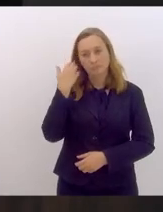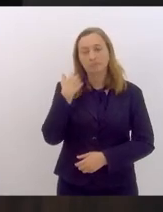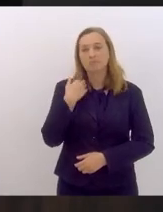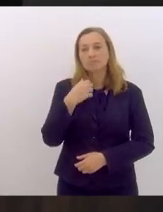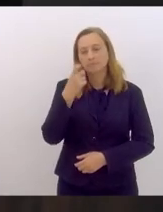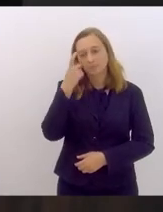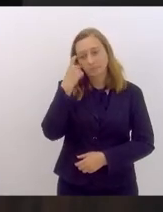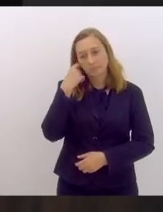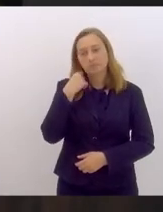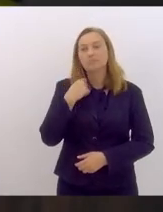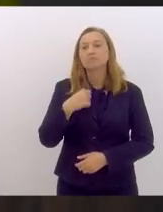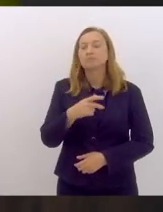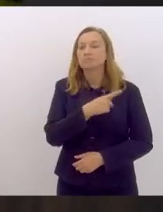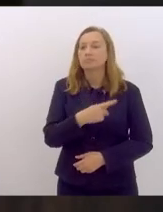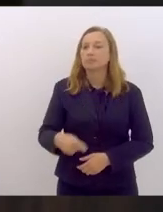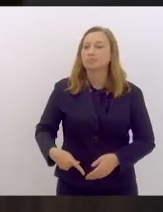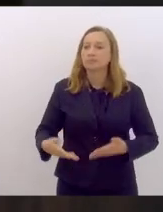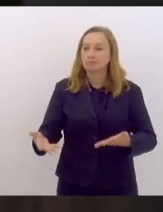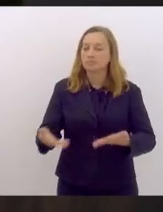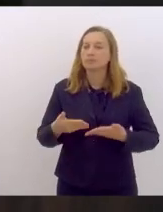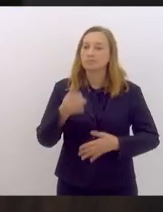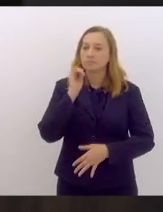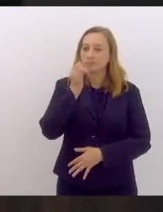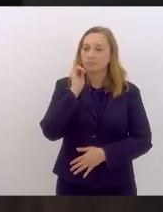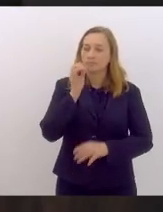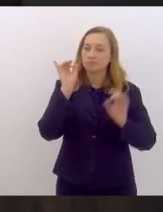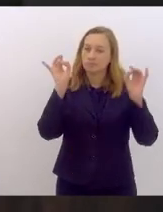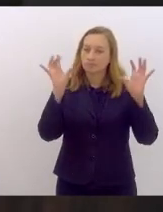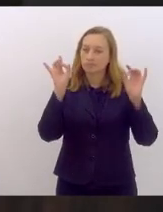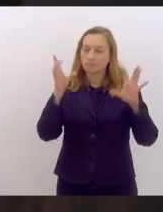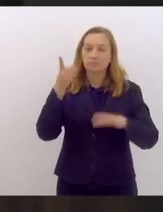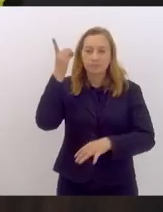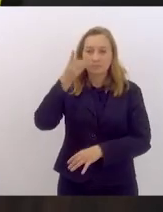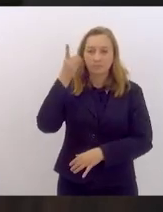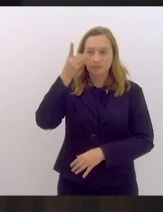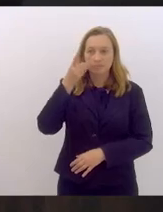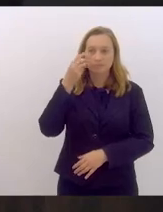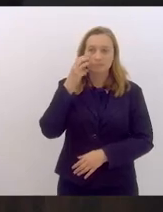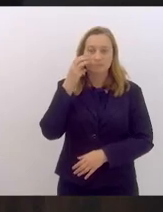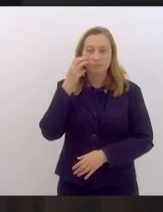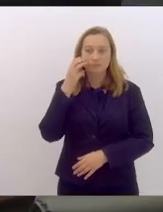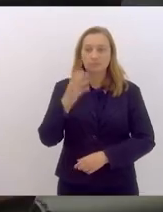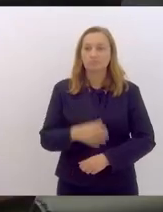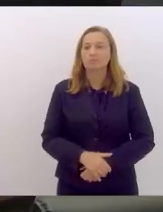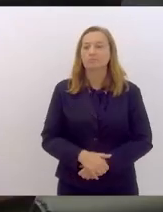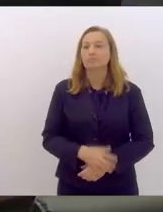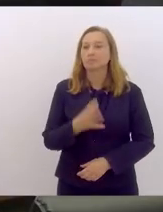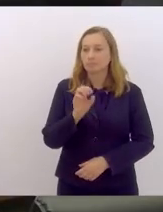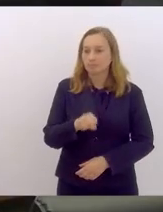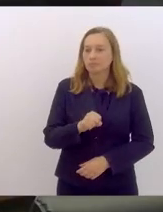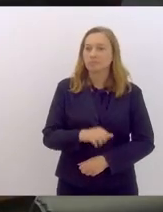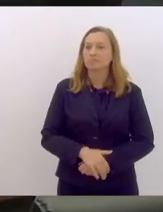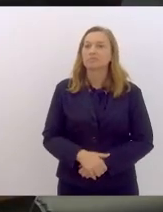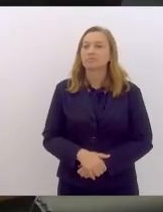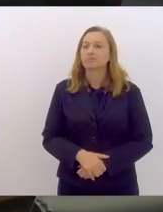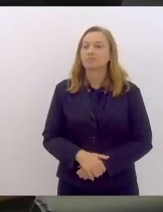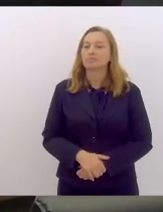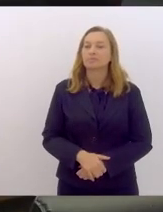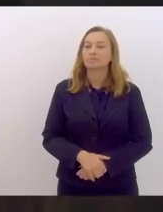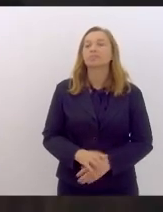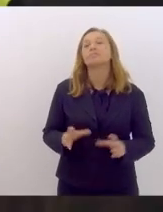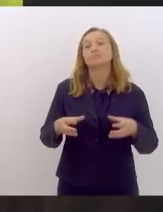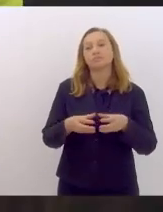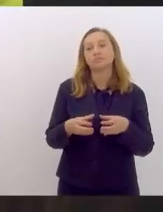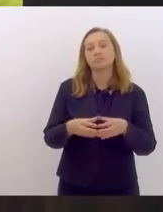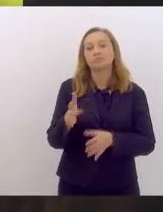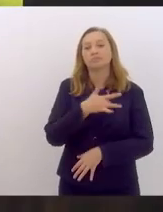A presidência designa relatoria especial, deputado Valdec Carneiro. No mérito, favorável. Pela